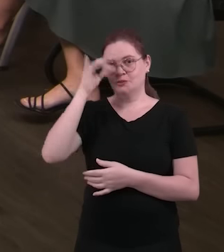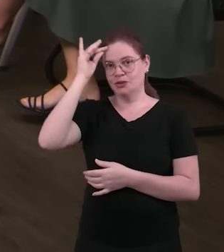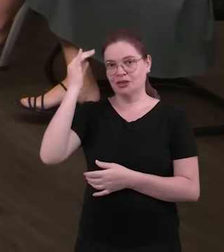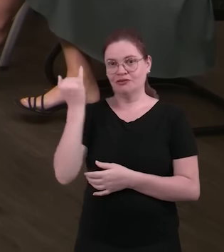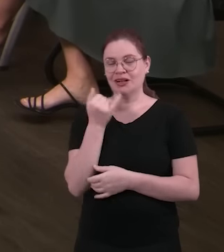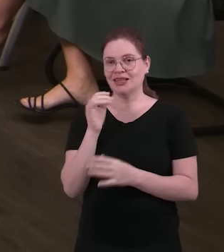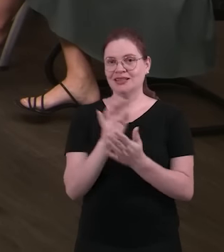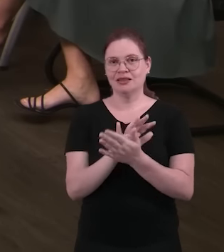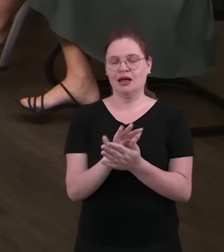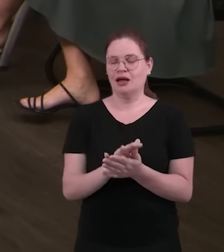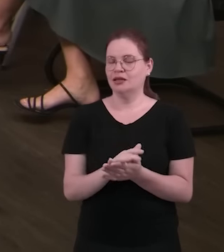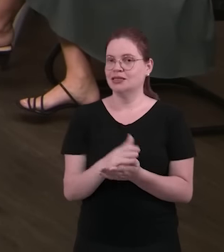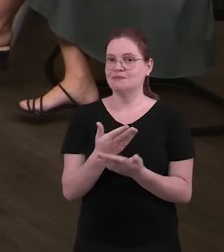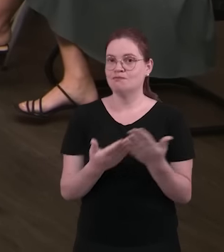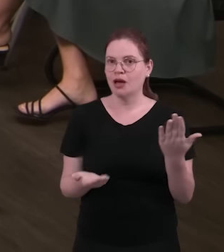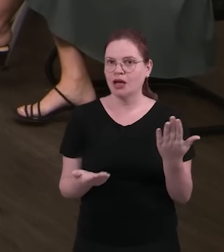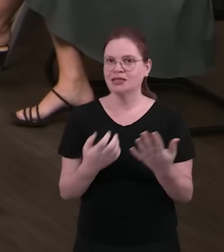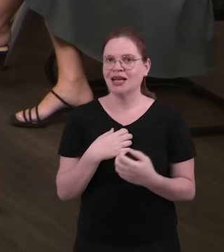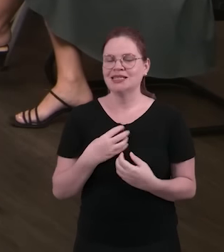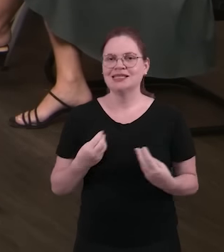desobediência, vamos à causa.